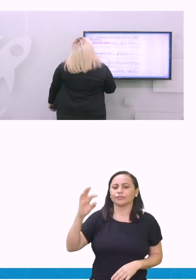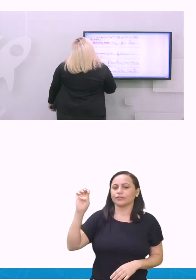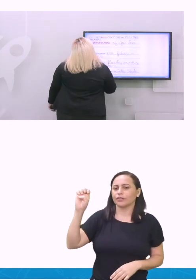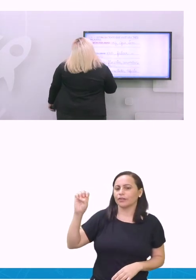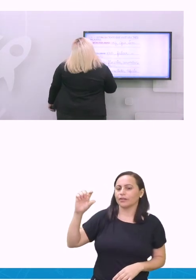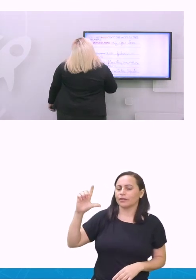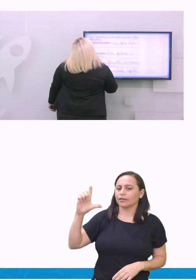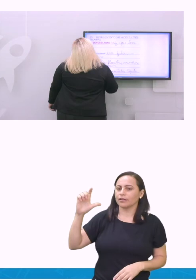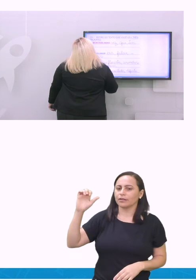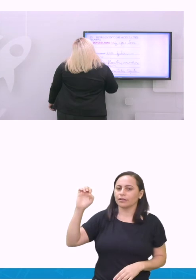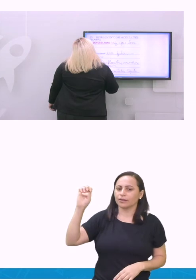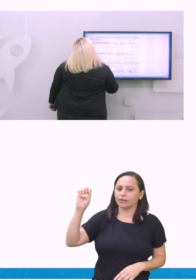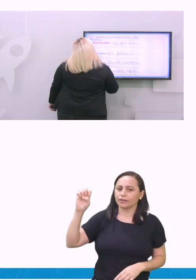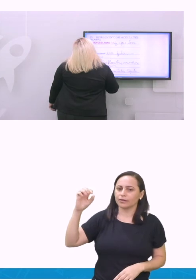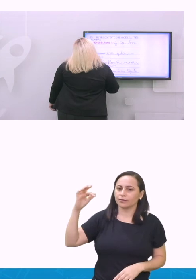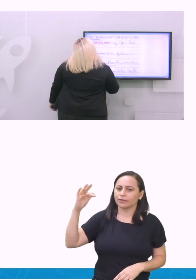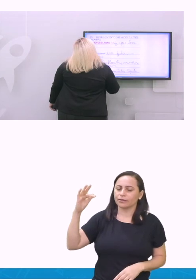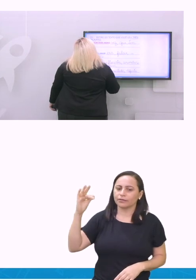e